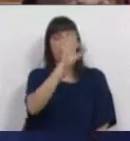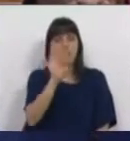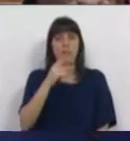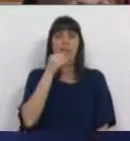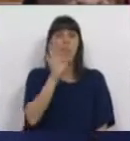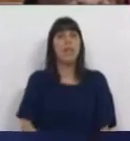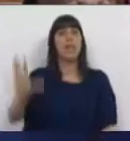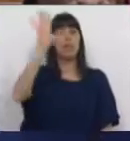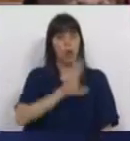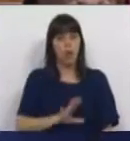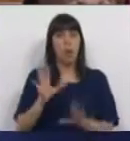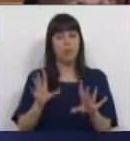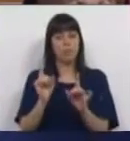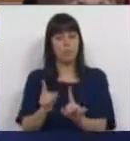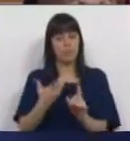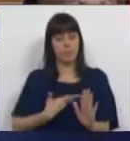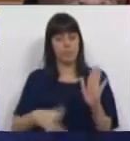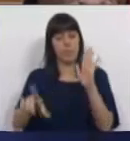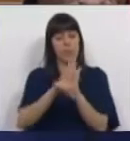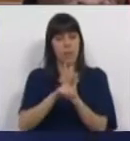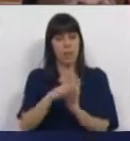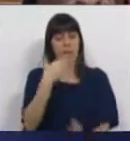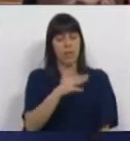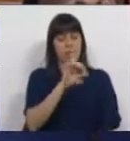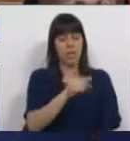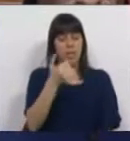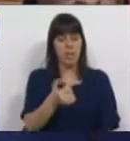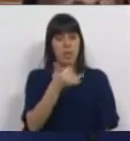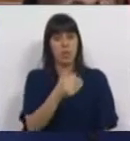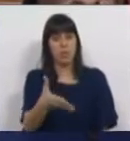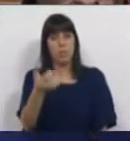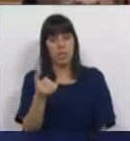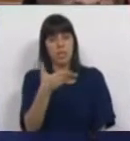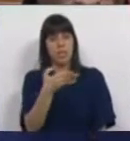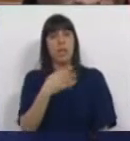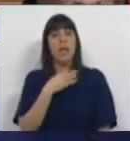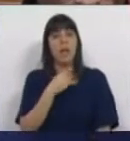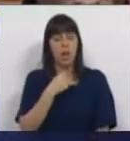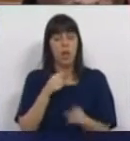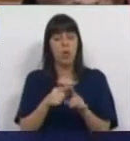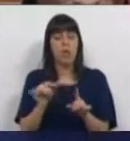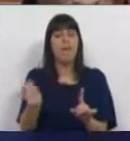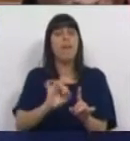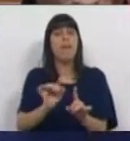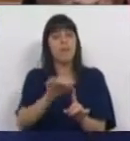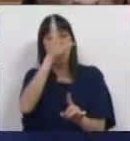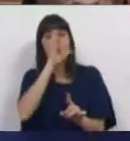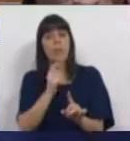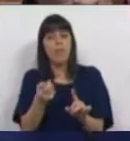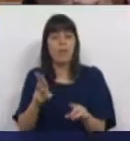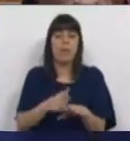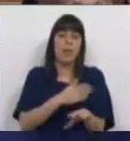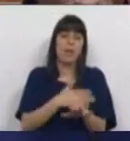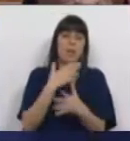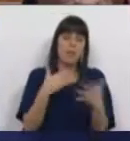nacional. Através do Decreto-Lei 165 de 2015, 17 de agosto, da autoria do governo anterior,